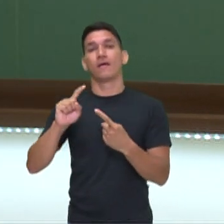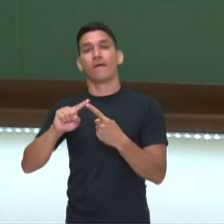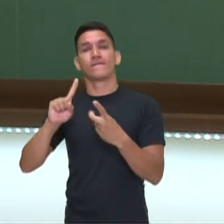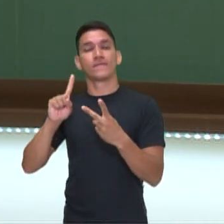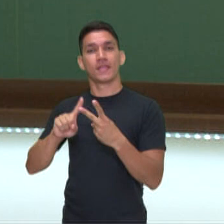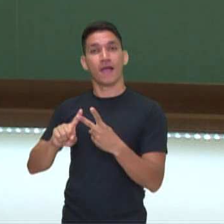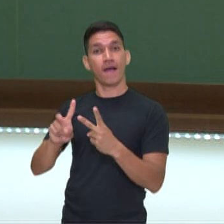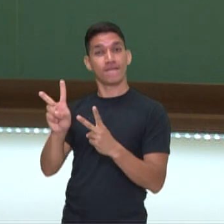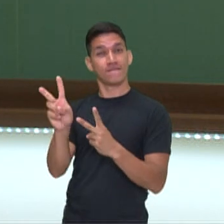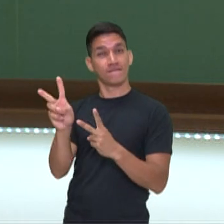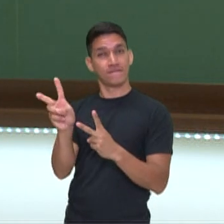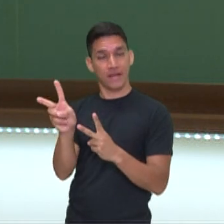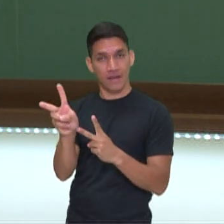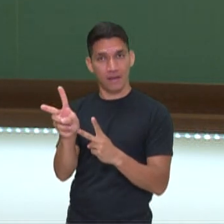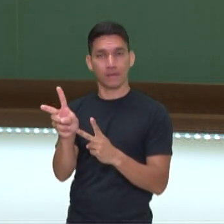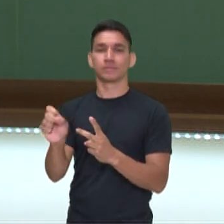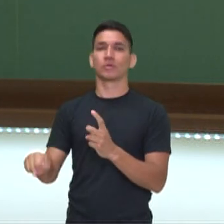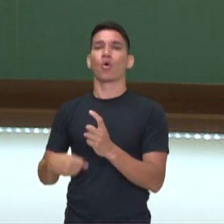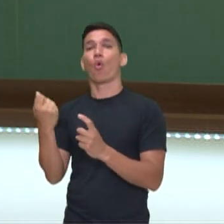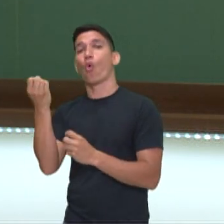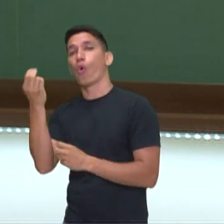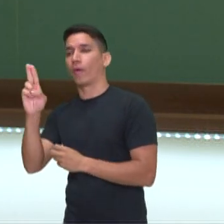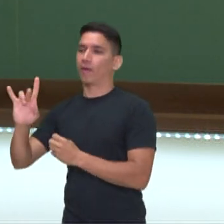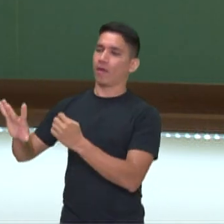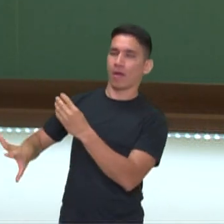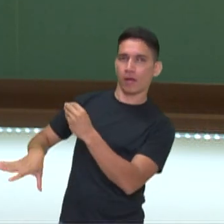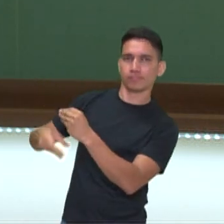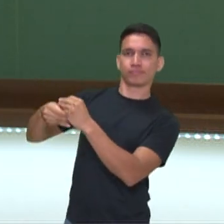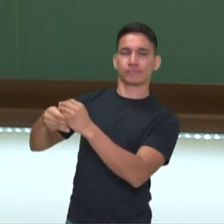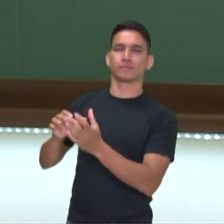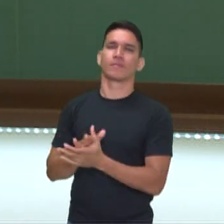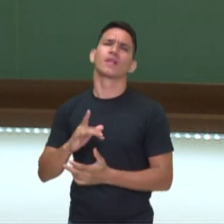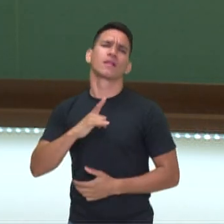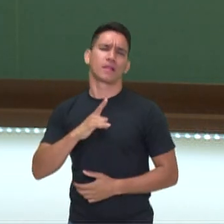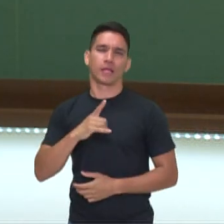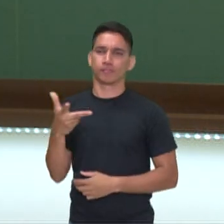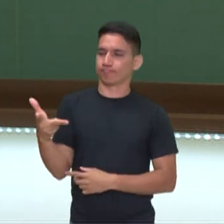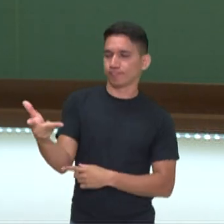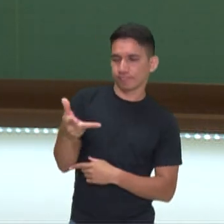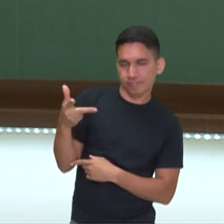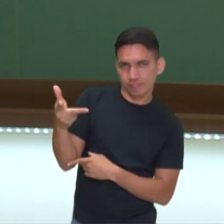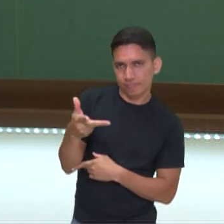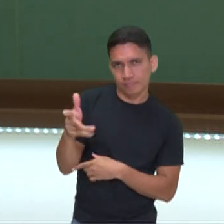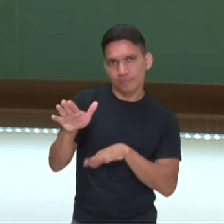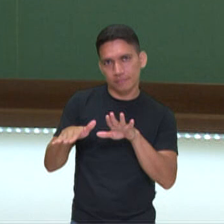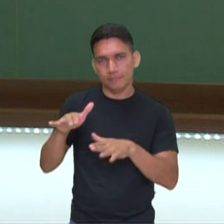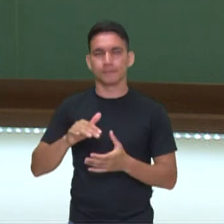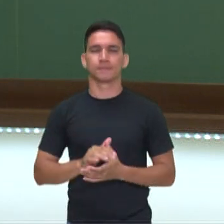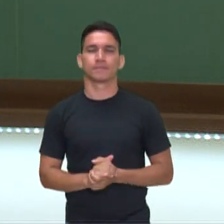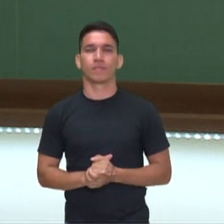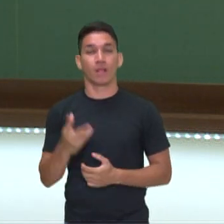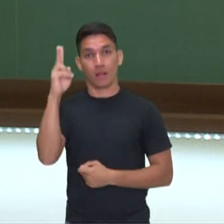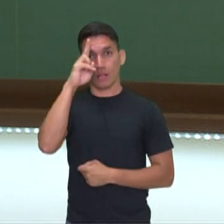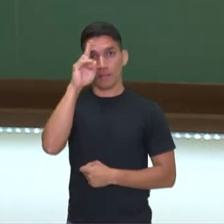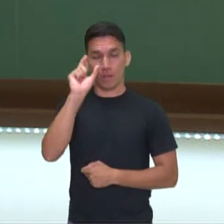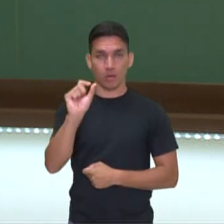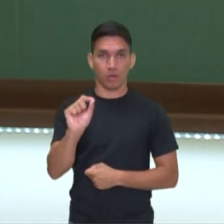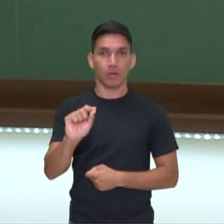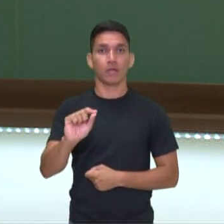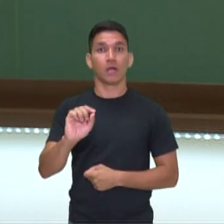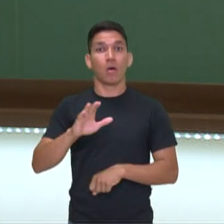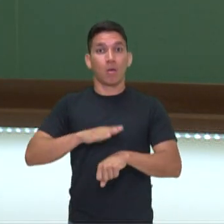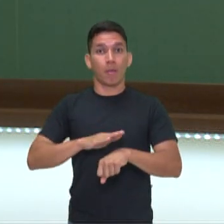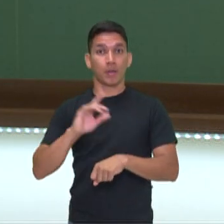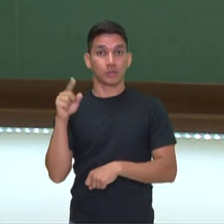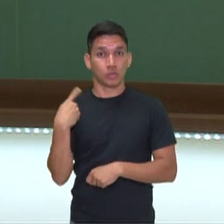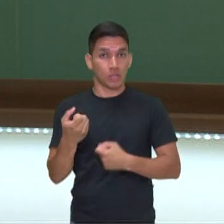singular, na segunda pessoa do plural ou na primeira pessoa do singular, como nós temos aqui, ok? Lembrando sempre que quando a gente